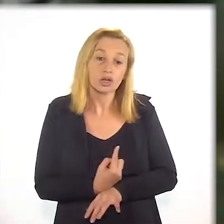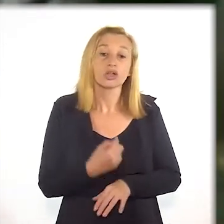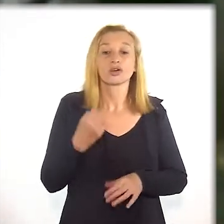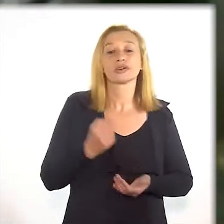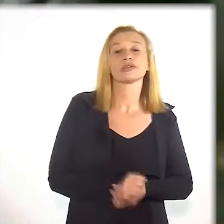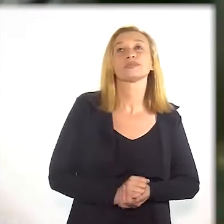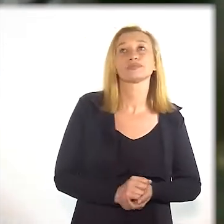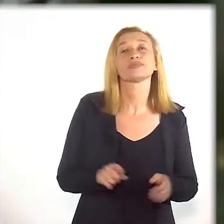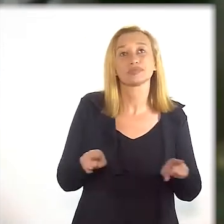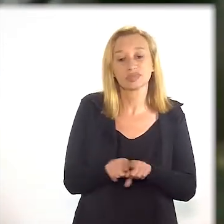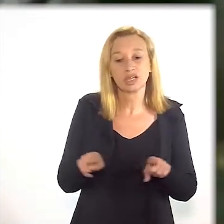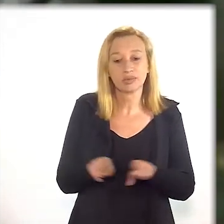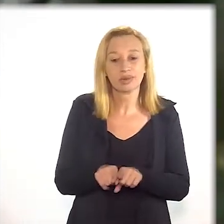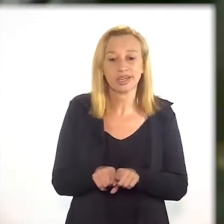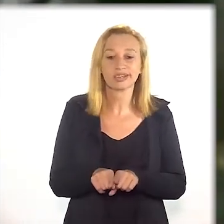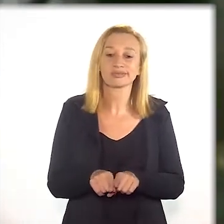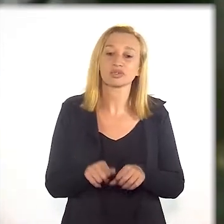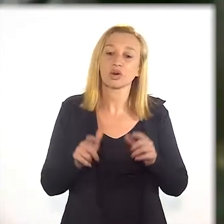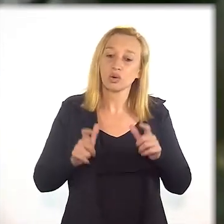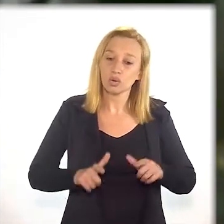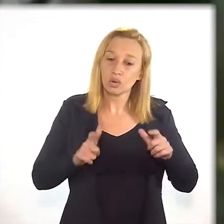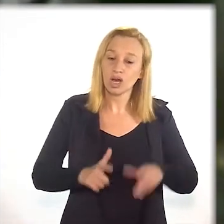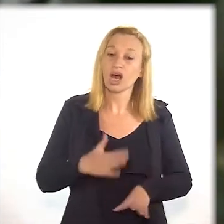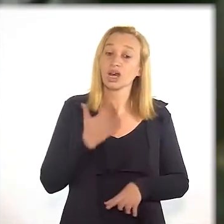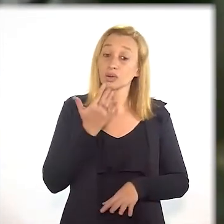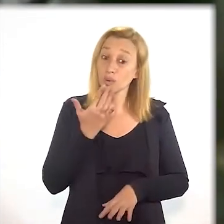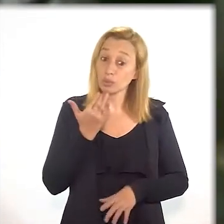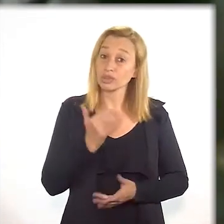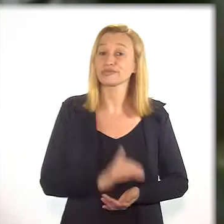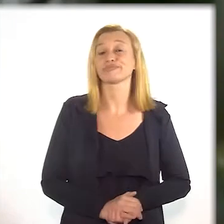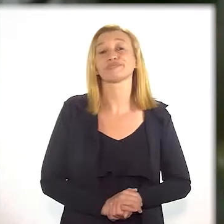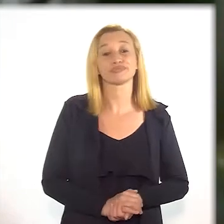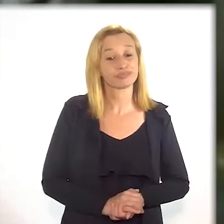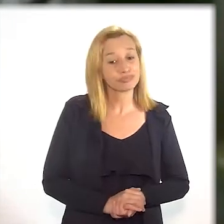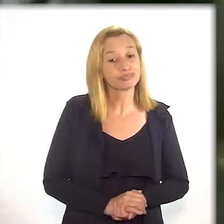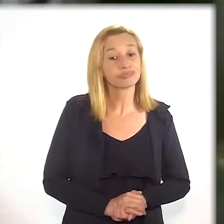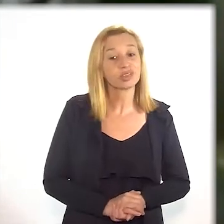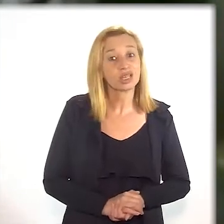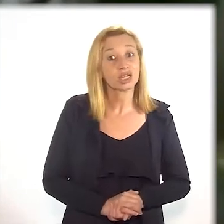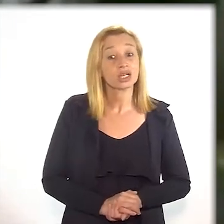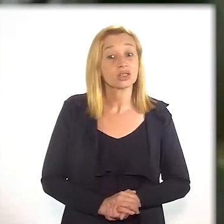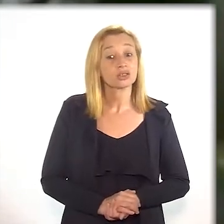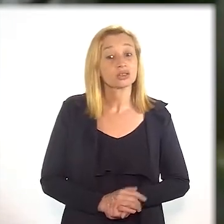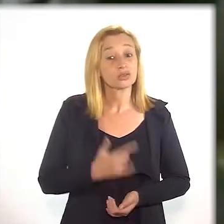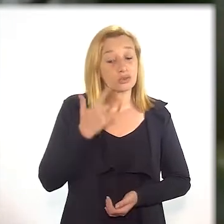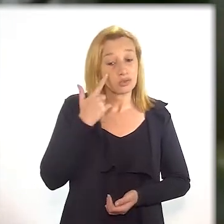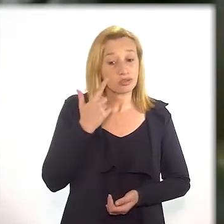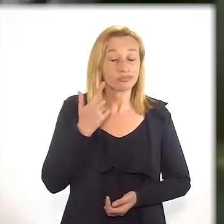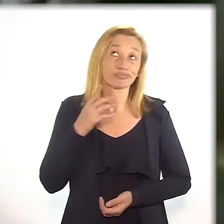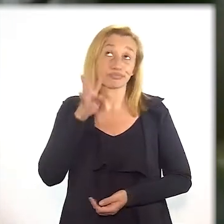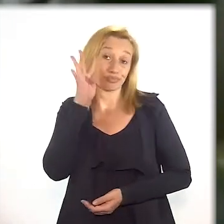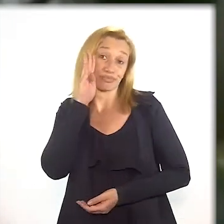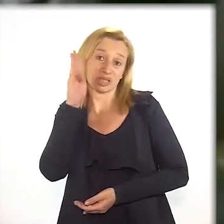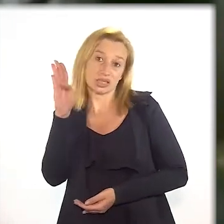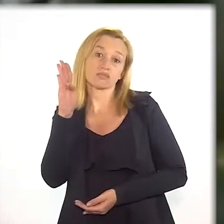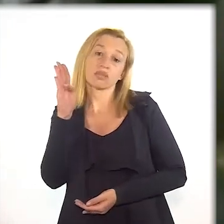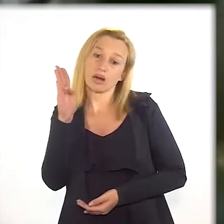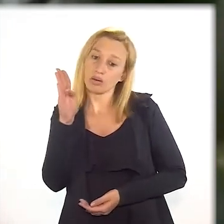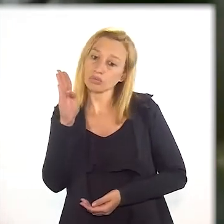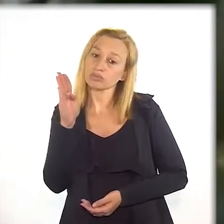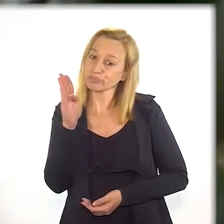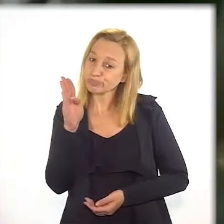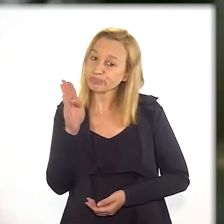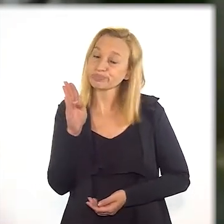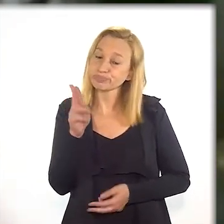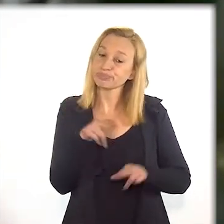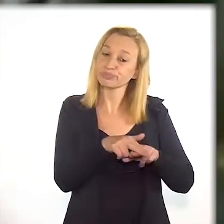políticas, e principalmente no ambiente alimentar, que é onde a gente vem entendendo que é um dos